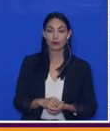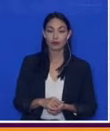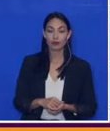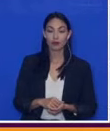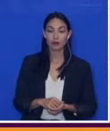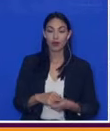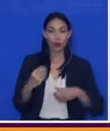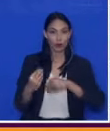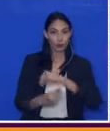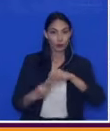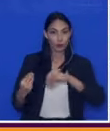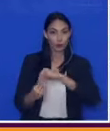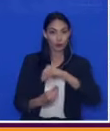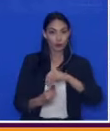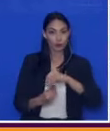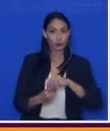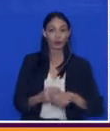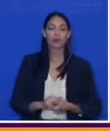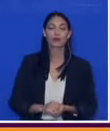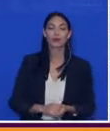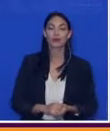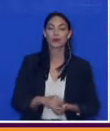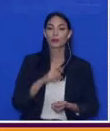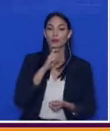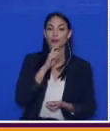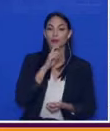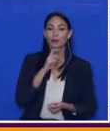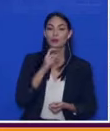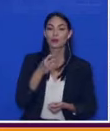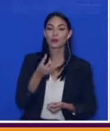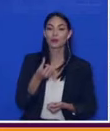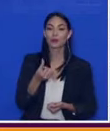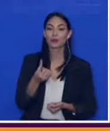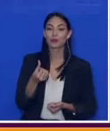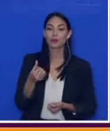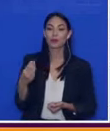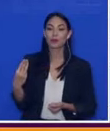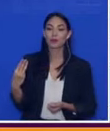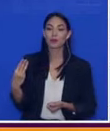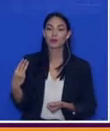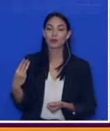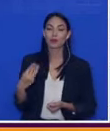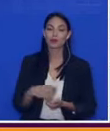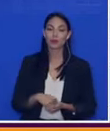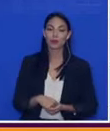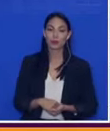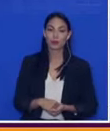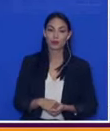Continuamos com as bolas sendo embaralhadas. Bola verde, número 63.